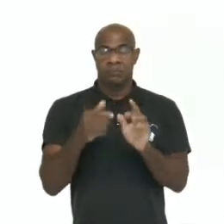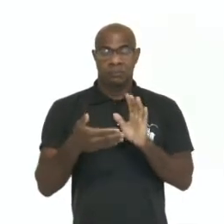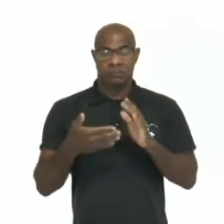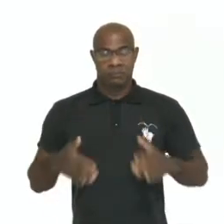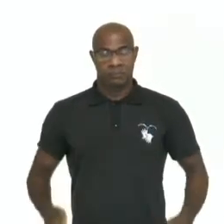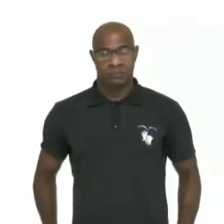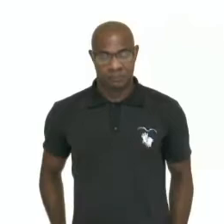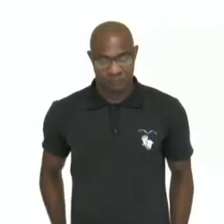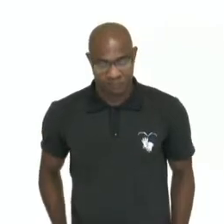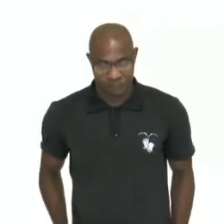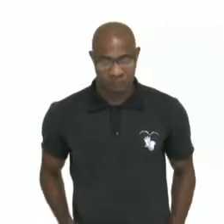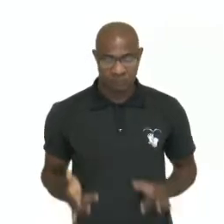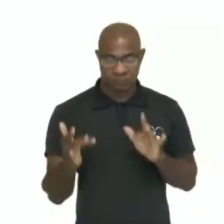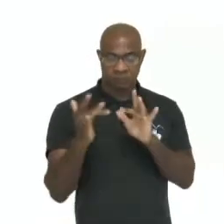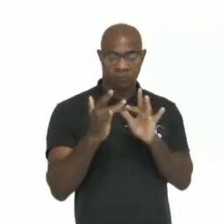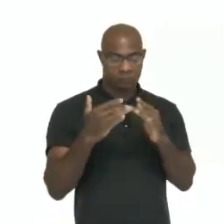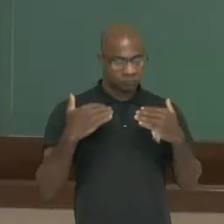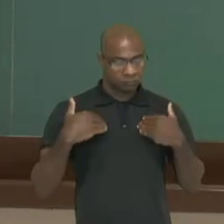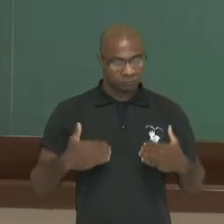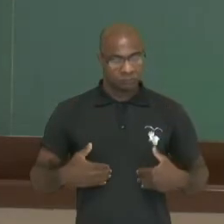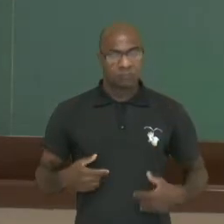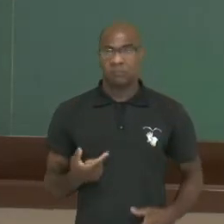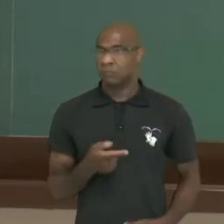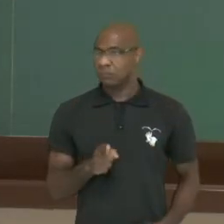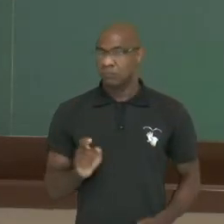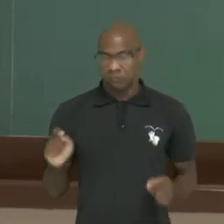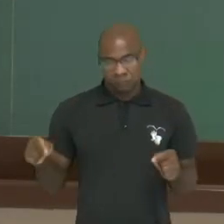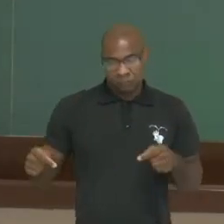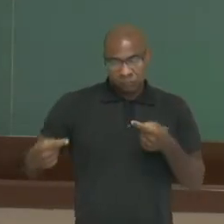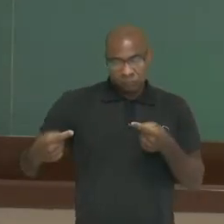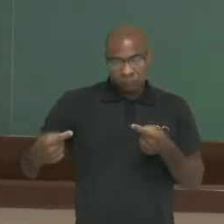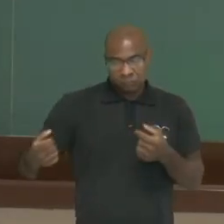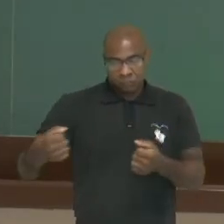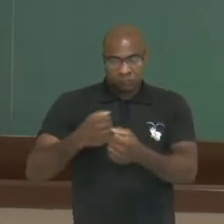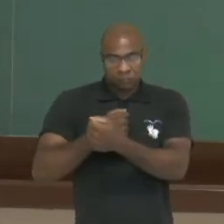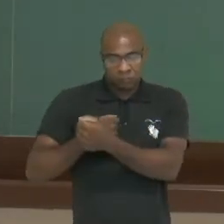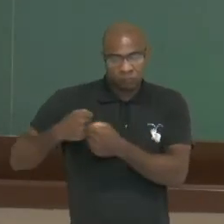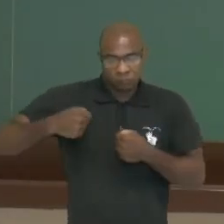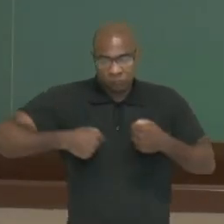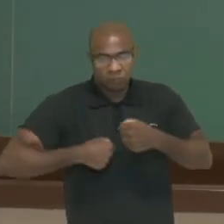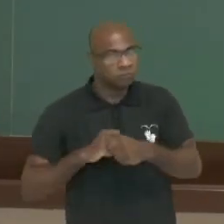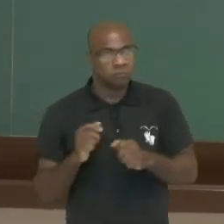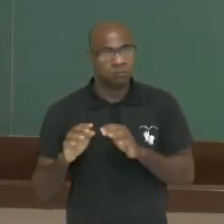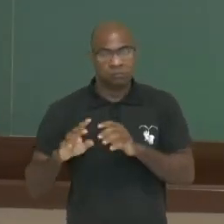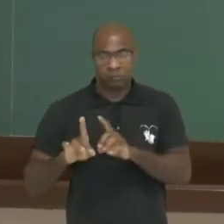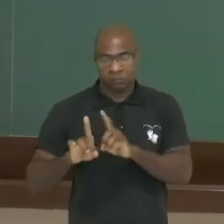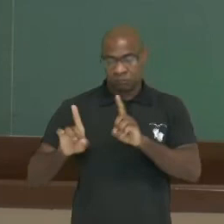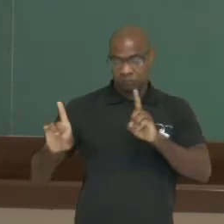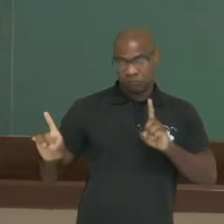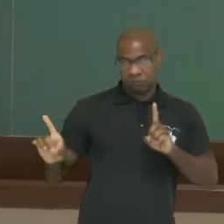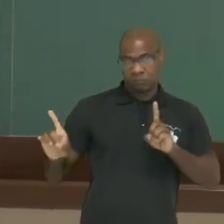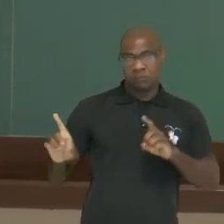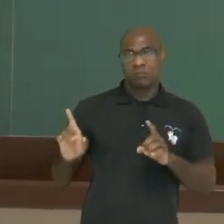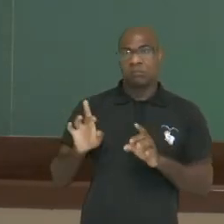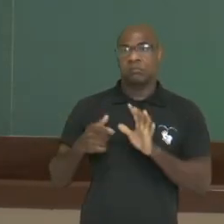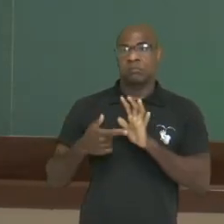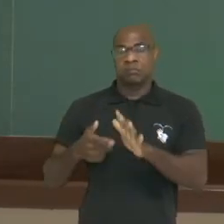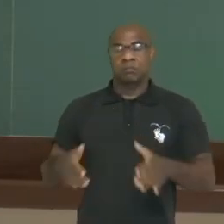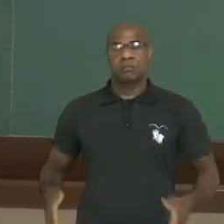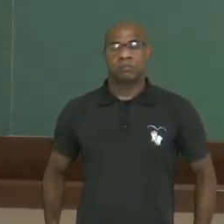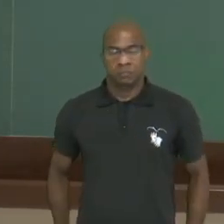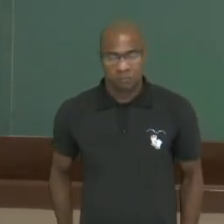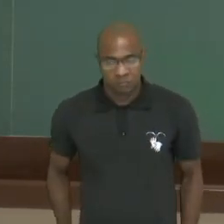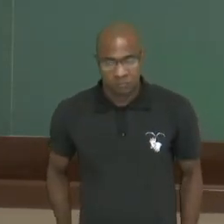sem contato físico, então não é uma disputa corpo a corpo, né? Ela se trata então dessa apresentação. Só que